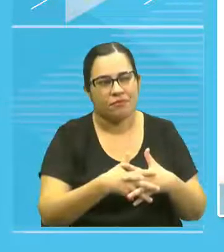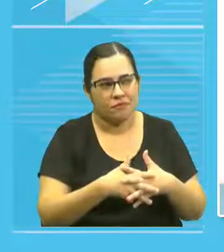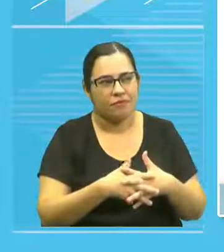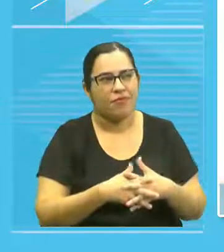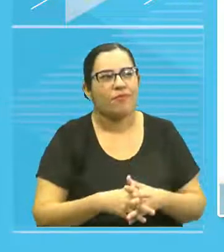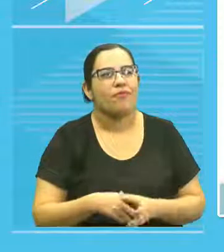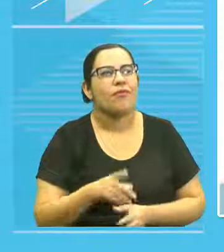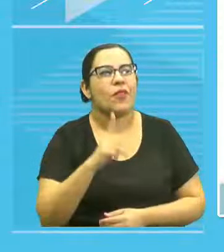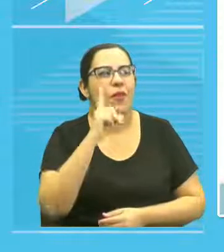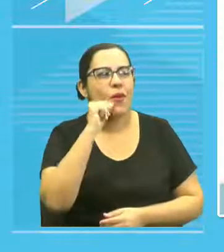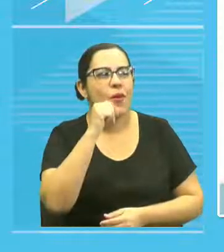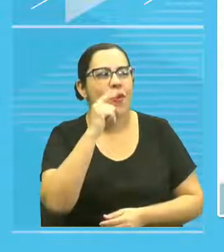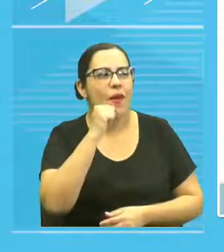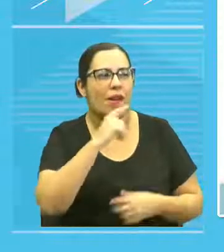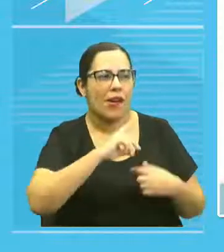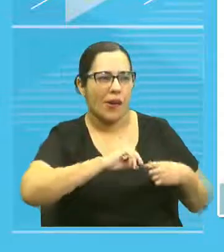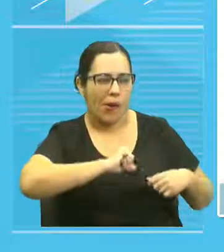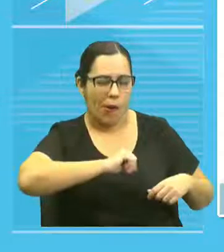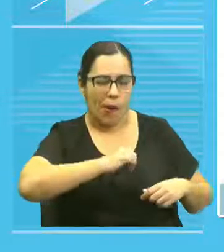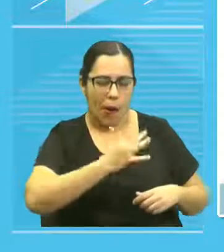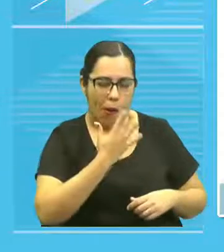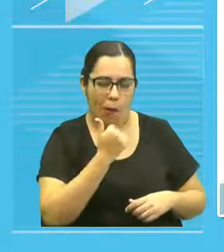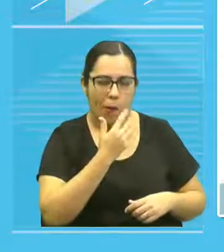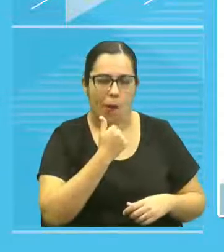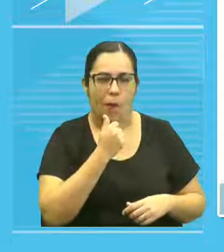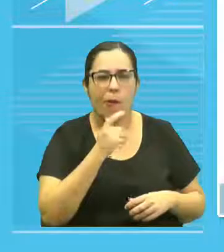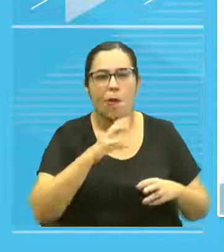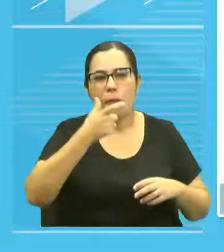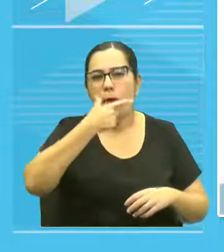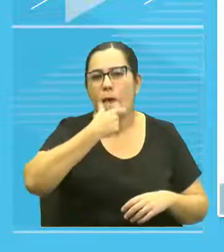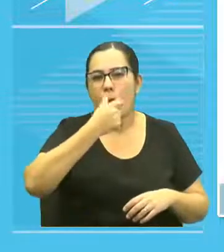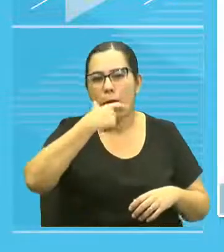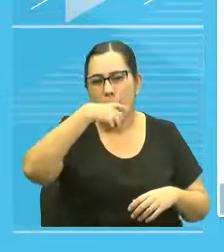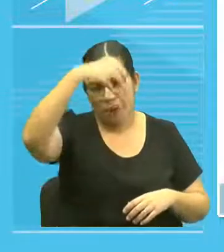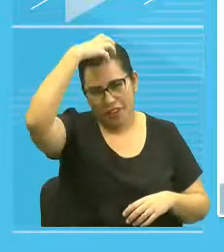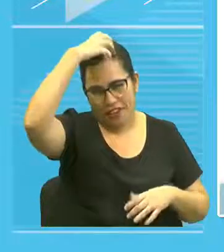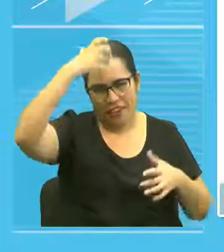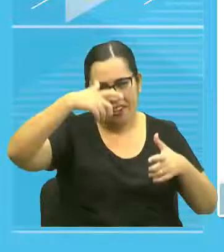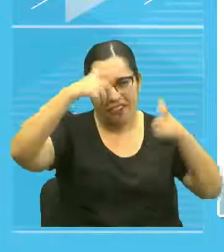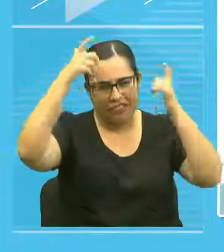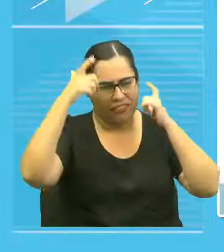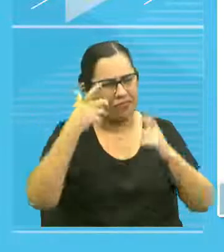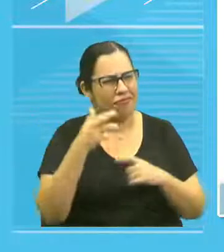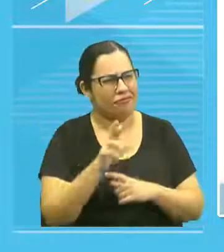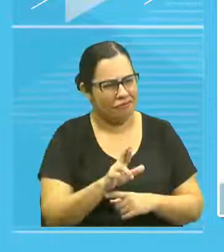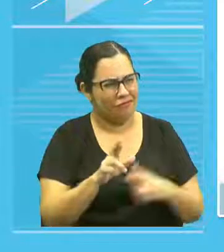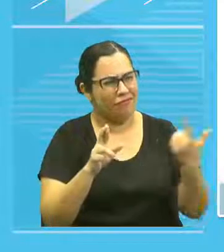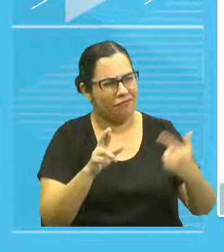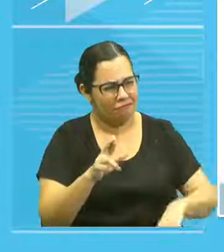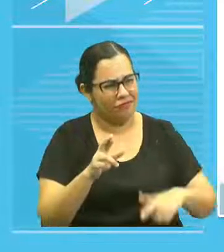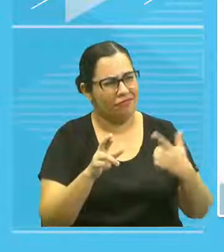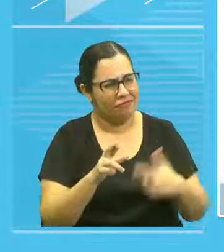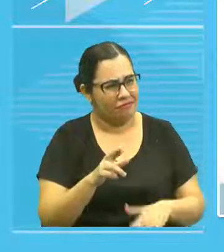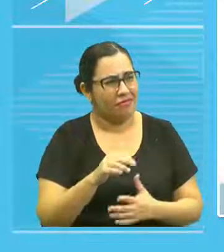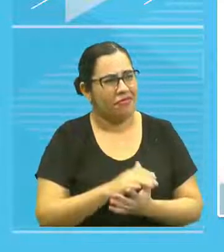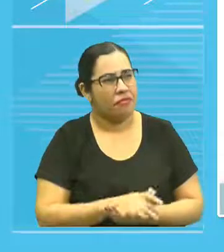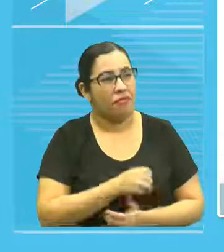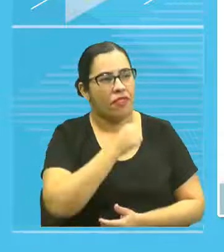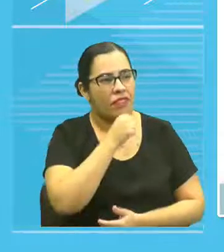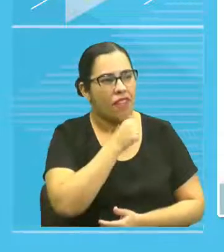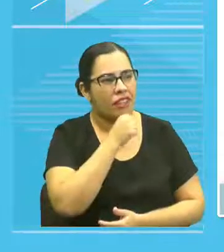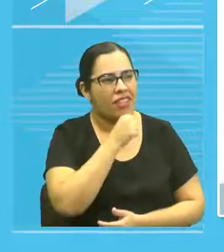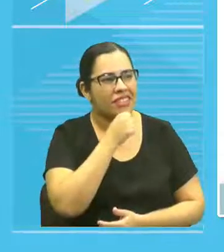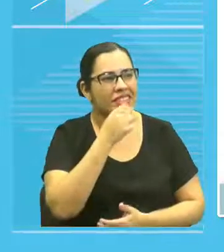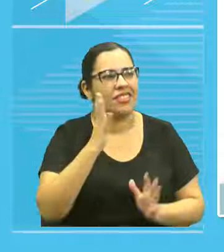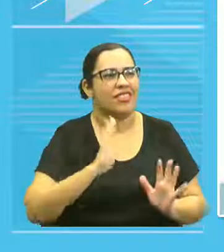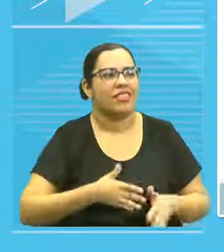rato roeu a roupa do rei de Roma um provérbio em Rádio Popular aí repetição ainda consoante R minha avó falou demais